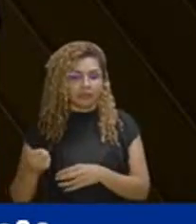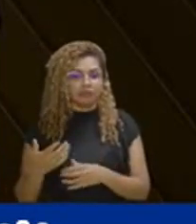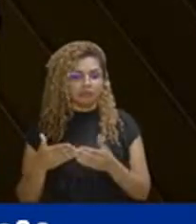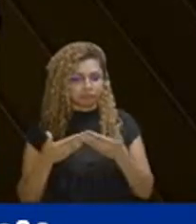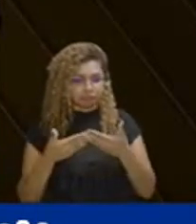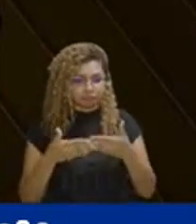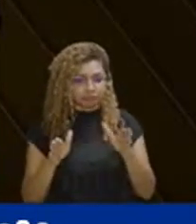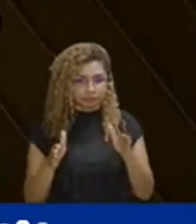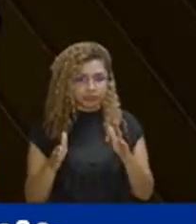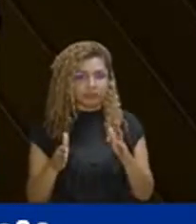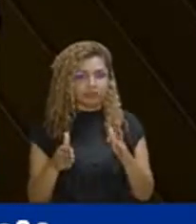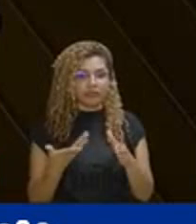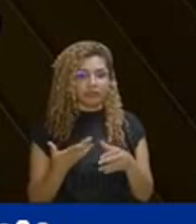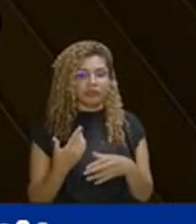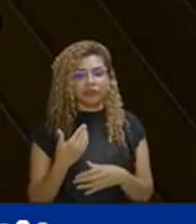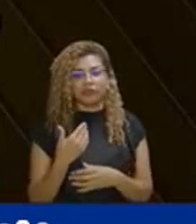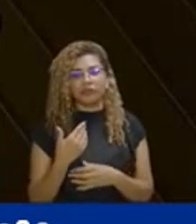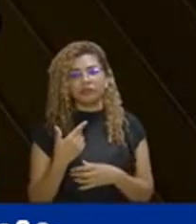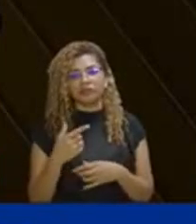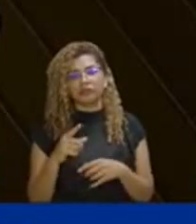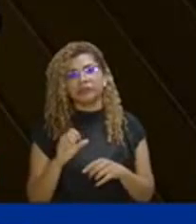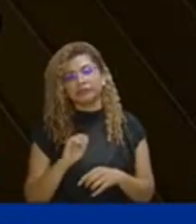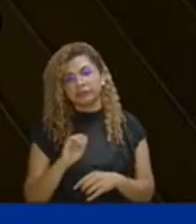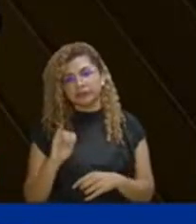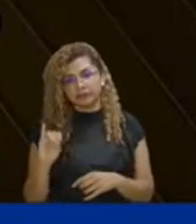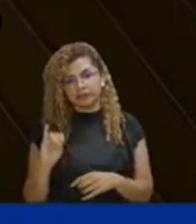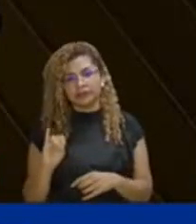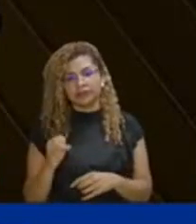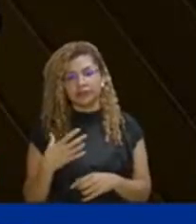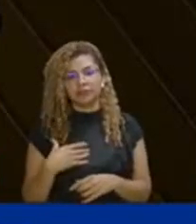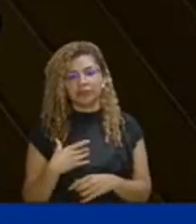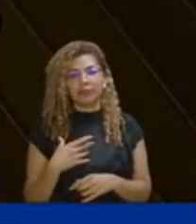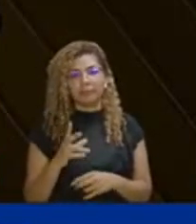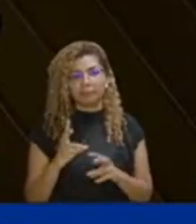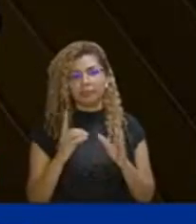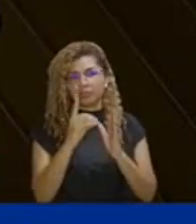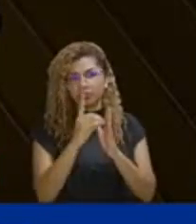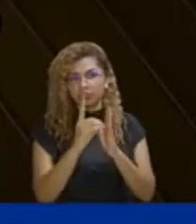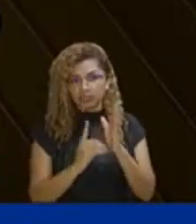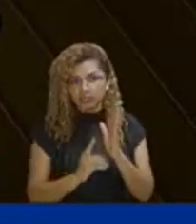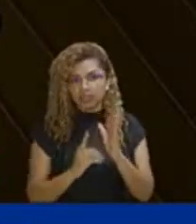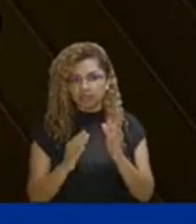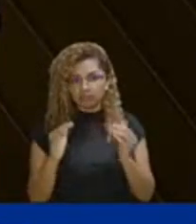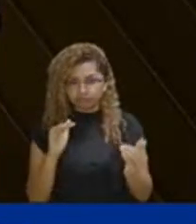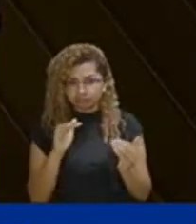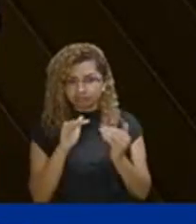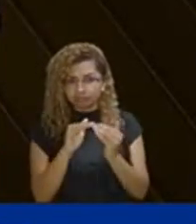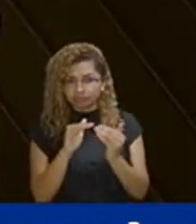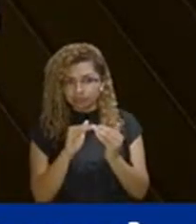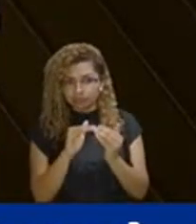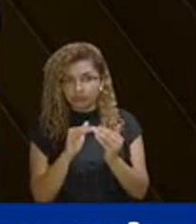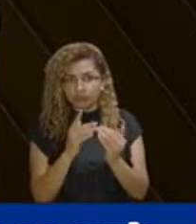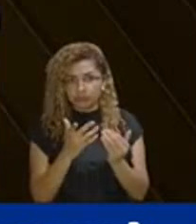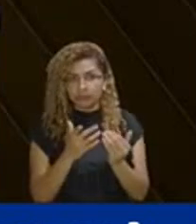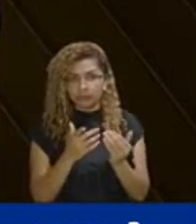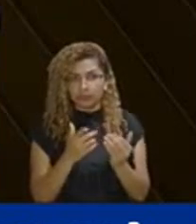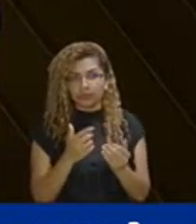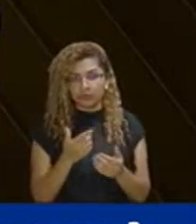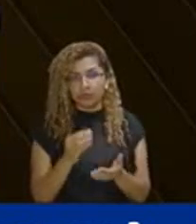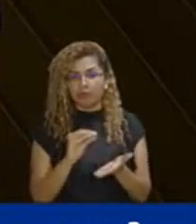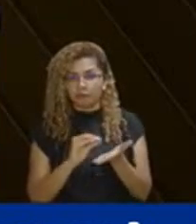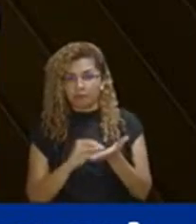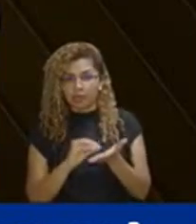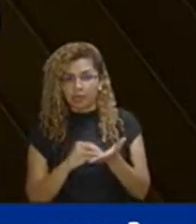aberta quando a hipótese não versar sobre matéria exclusivamente de direito e que a falta de abertura de prazo